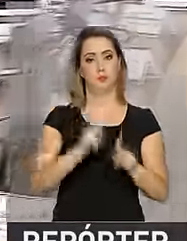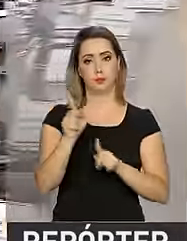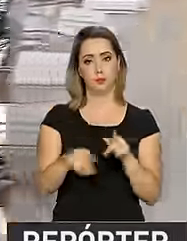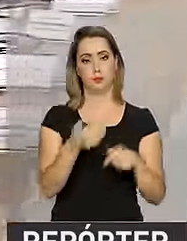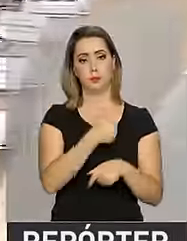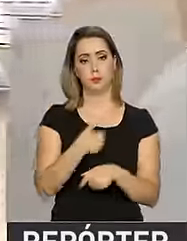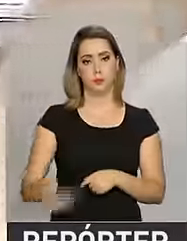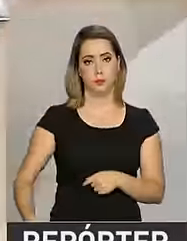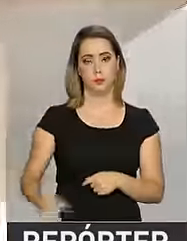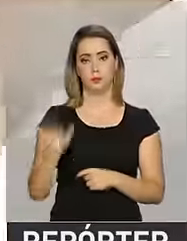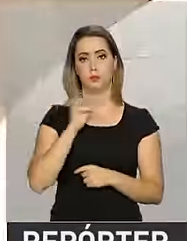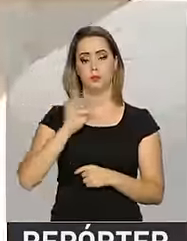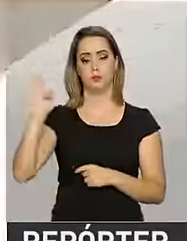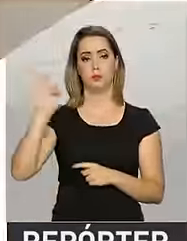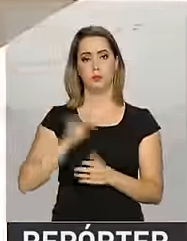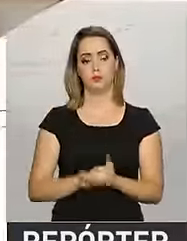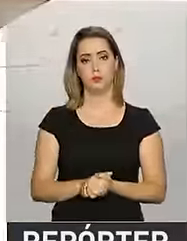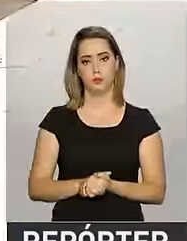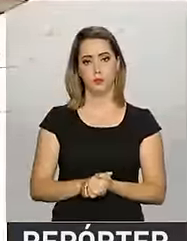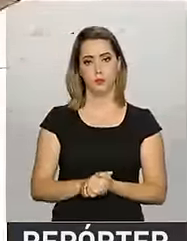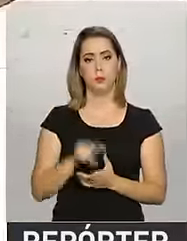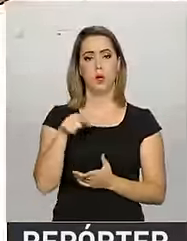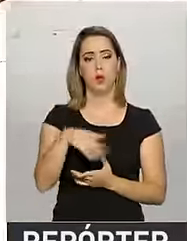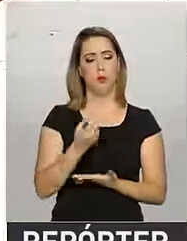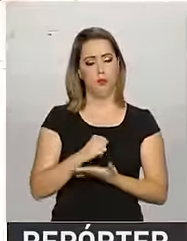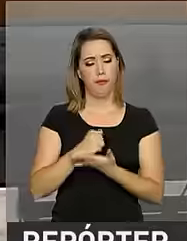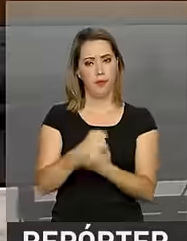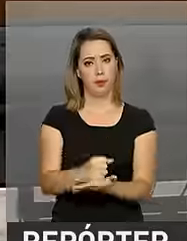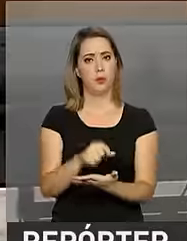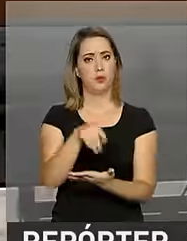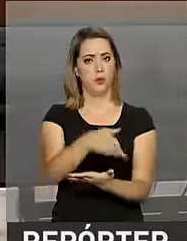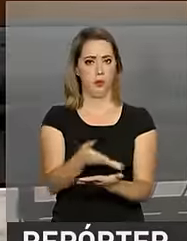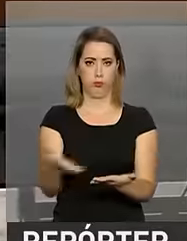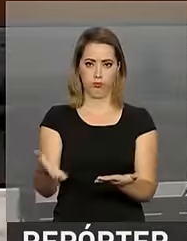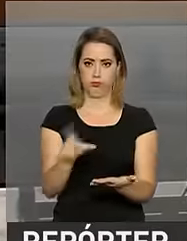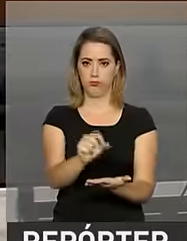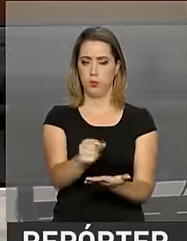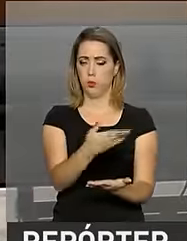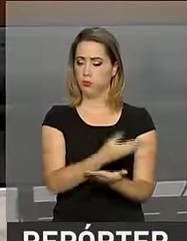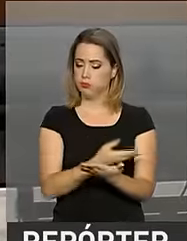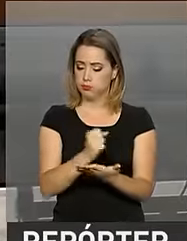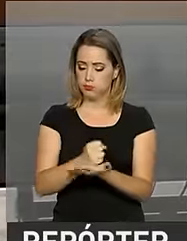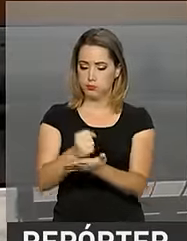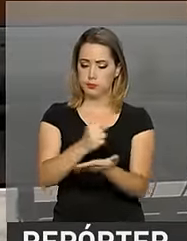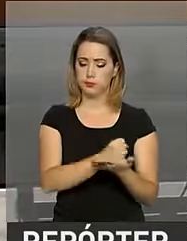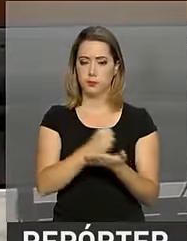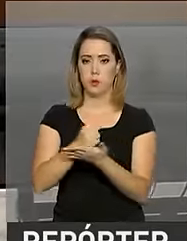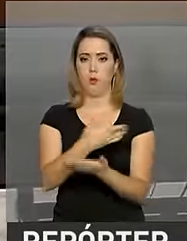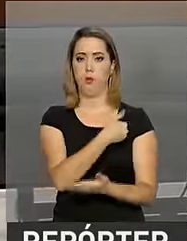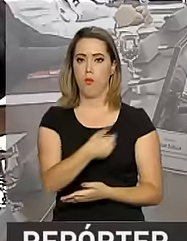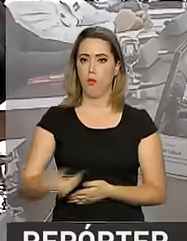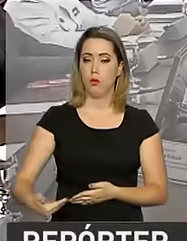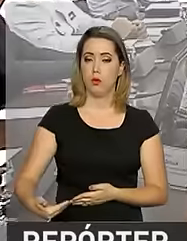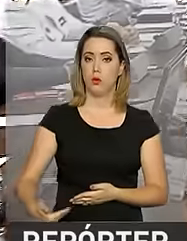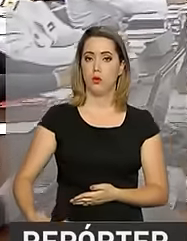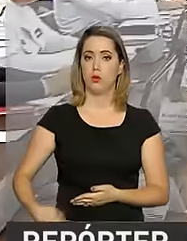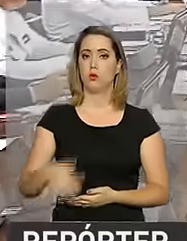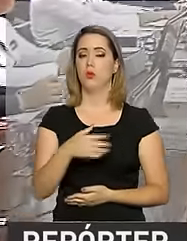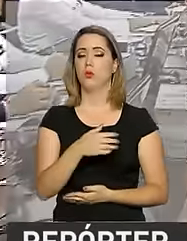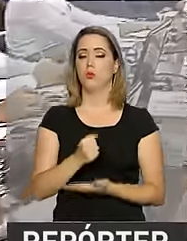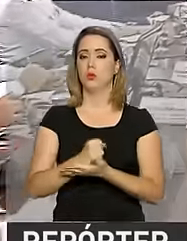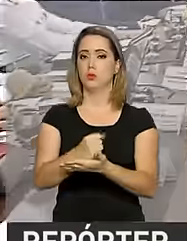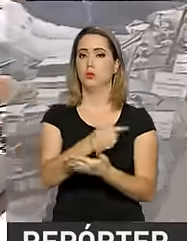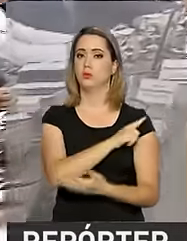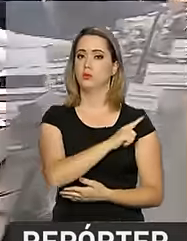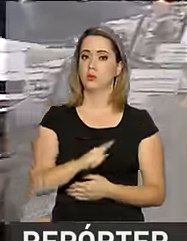do governo federal. O governo federal vai colocar à disposição dos governadores as forças armadas para atuarem dentro